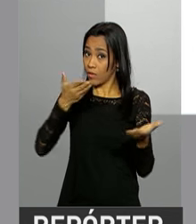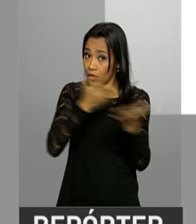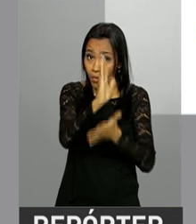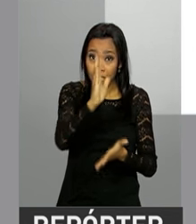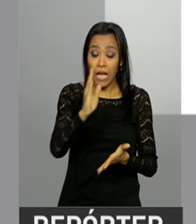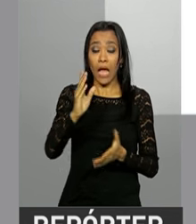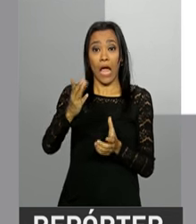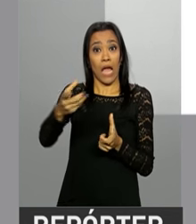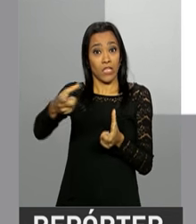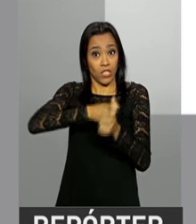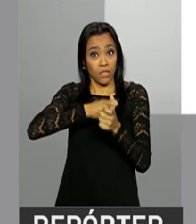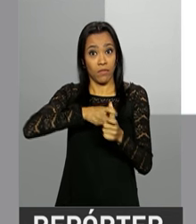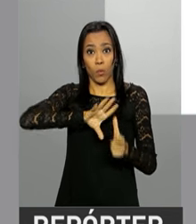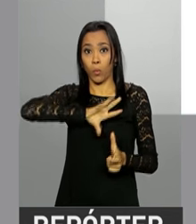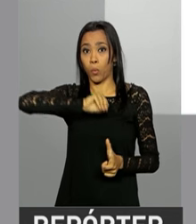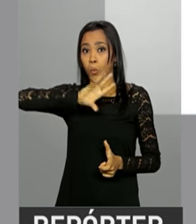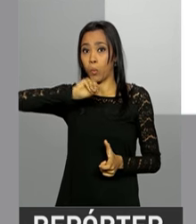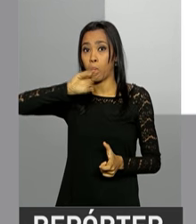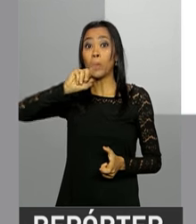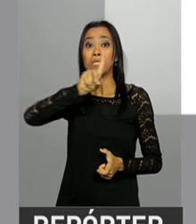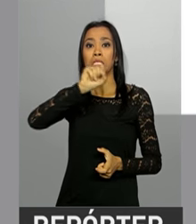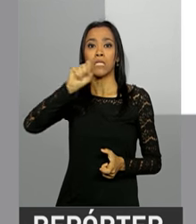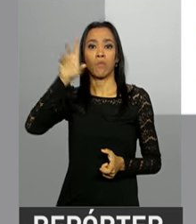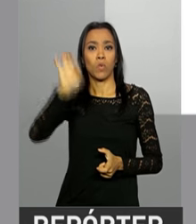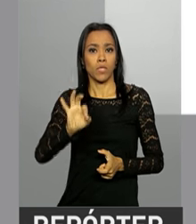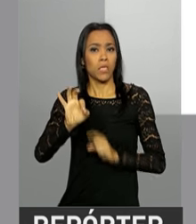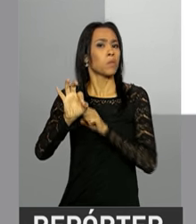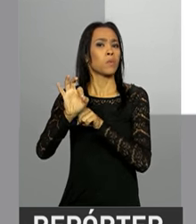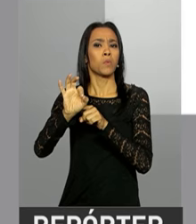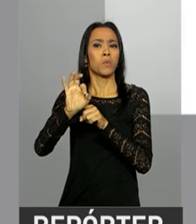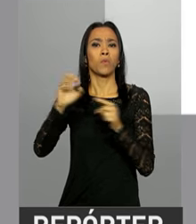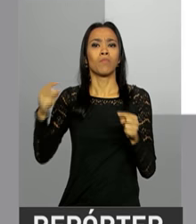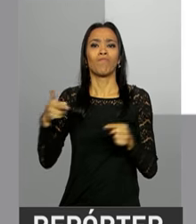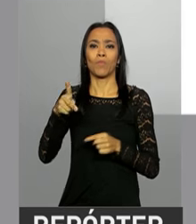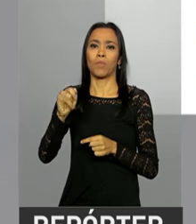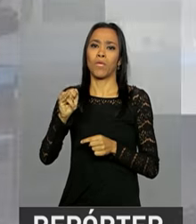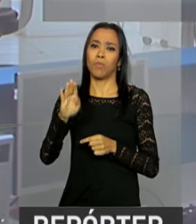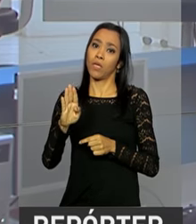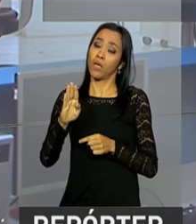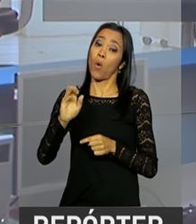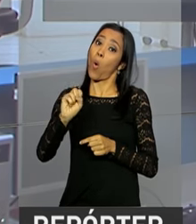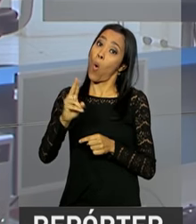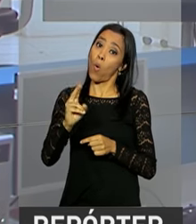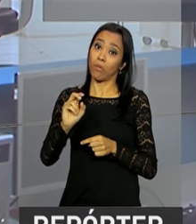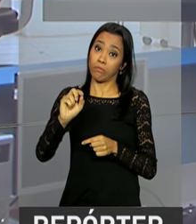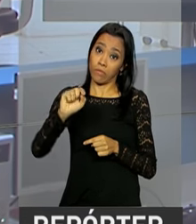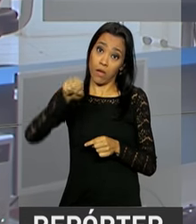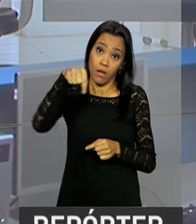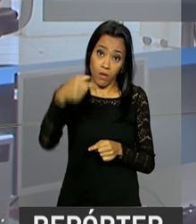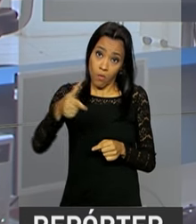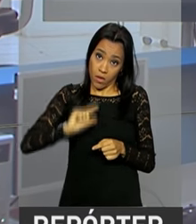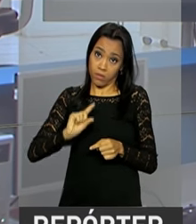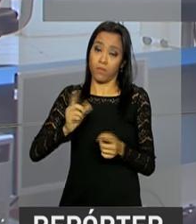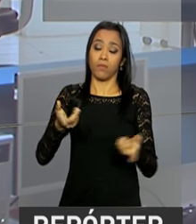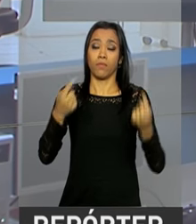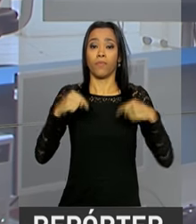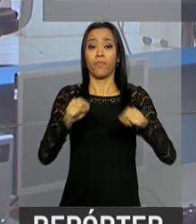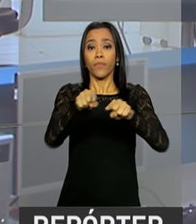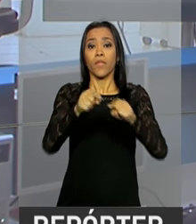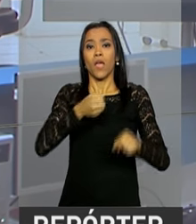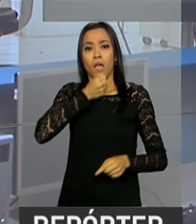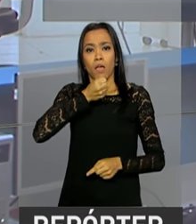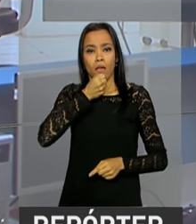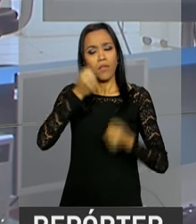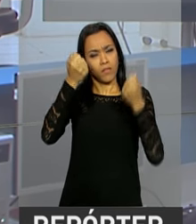poderá chegar a 100% do PIB em 2024 ou mesmo antes. e de São Paulo. Repórter Leonardo Meira